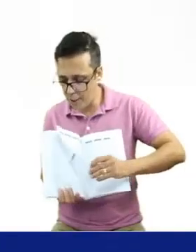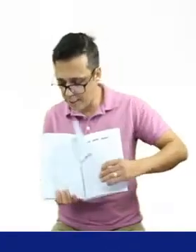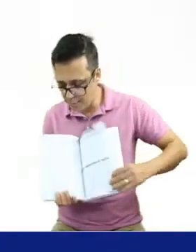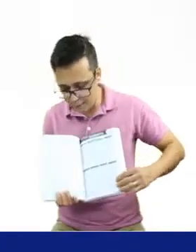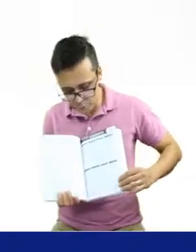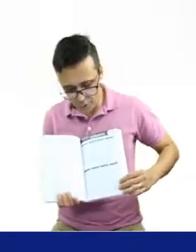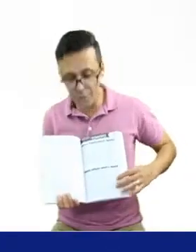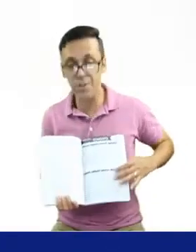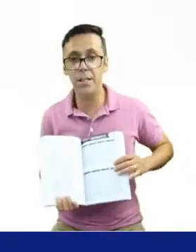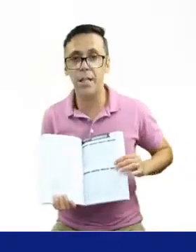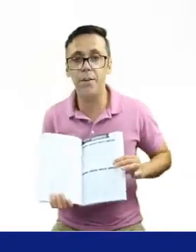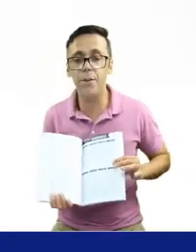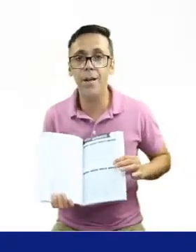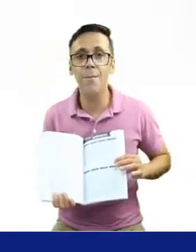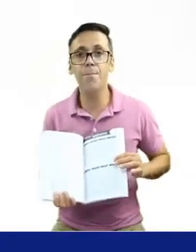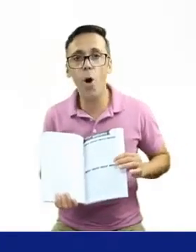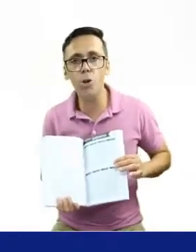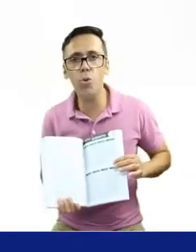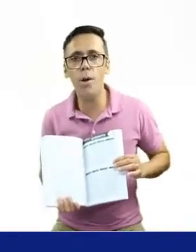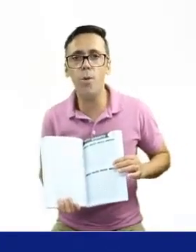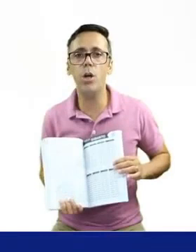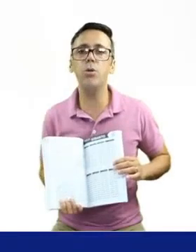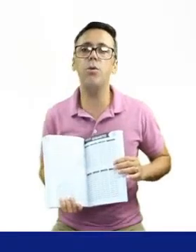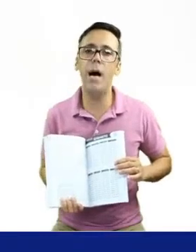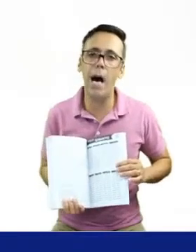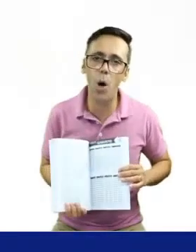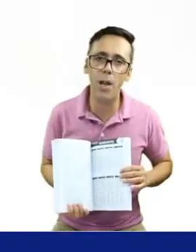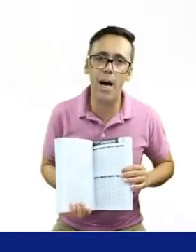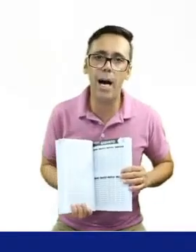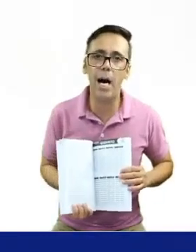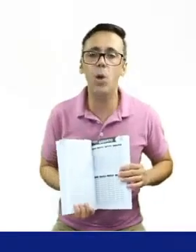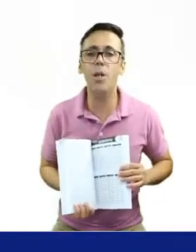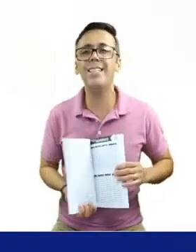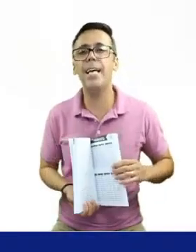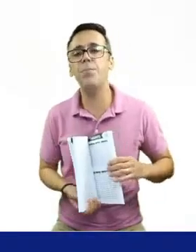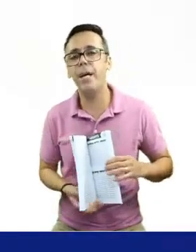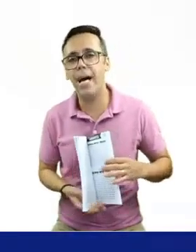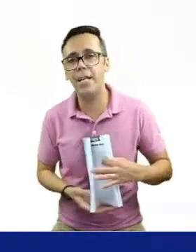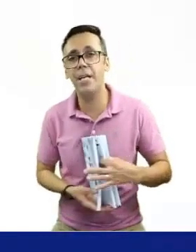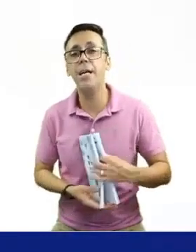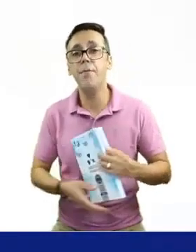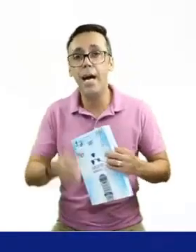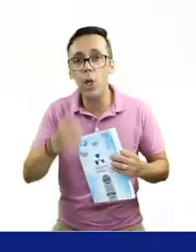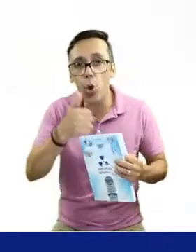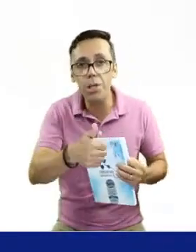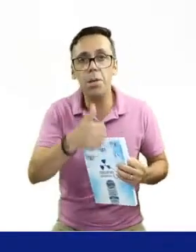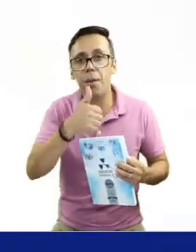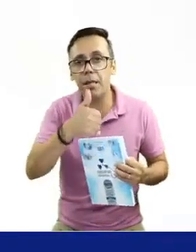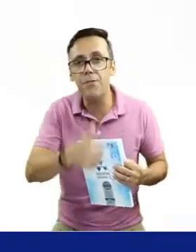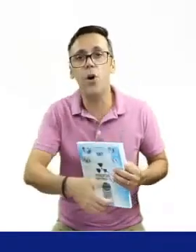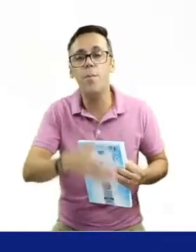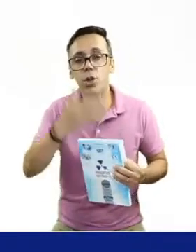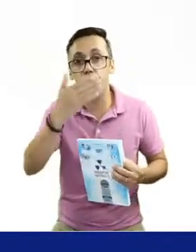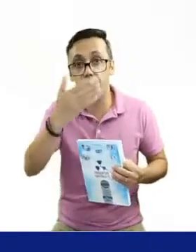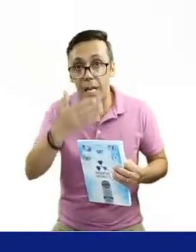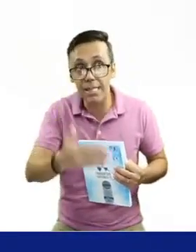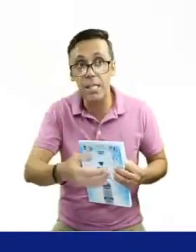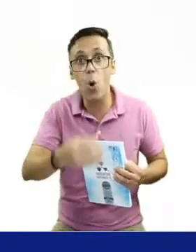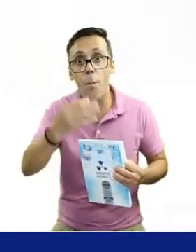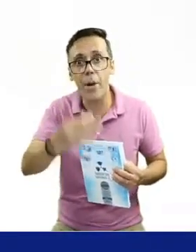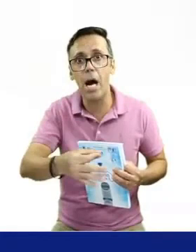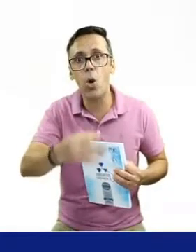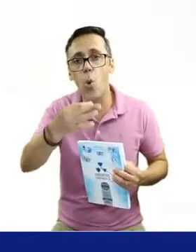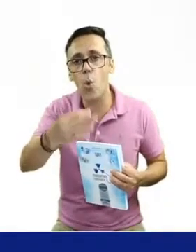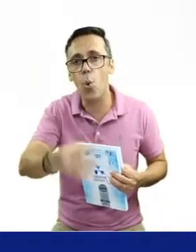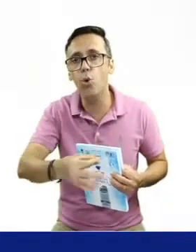todo este conhecimento que você teve módulo a módulo aula a aula que a empregada na nossa plataforma de